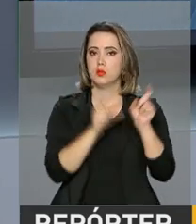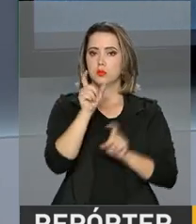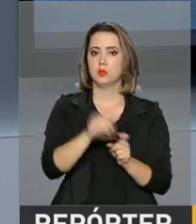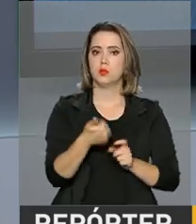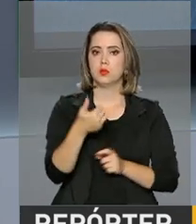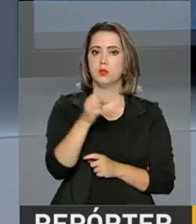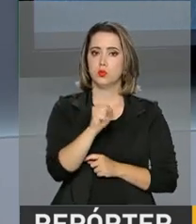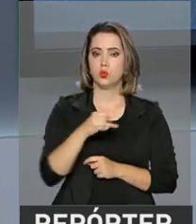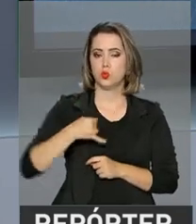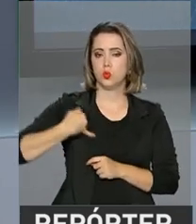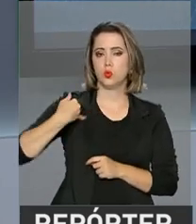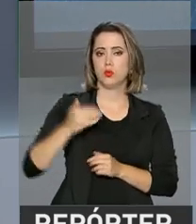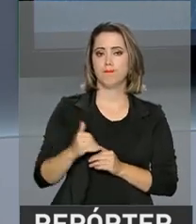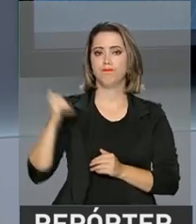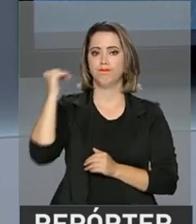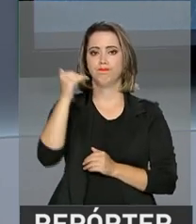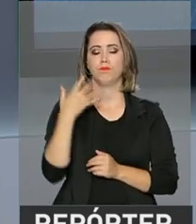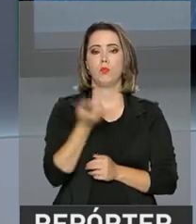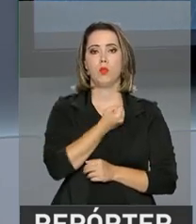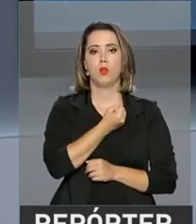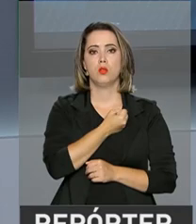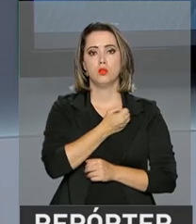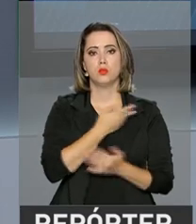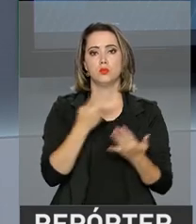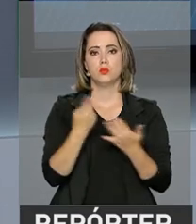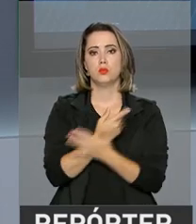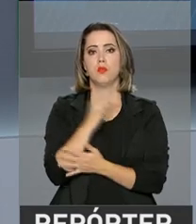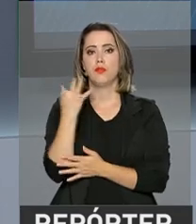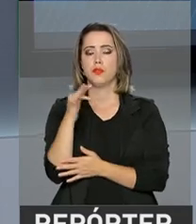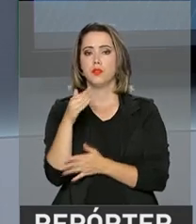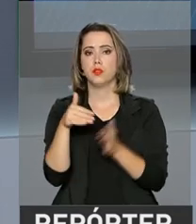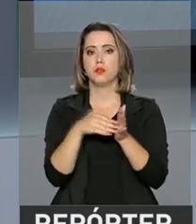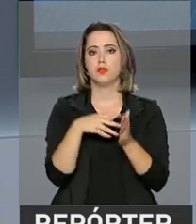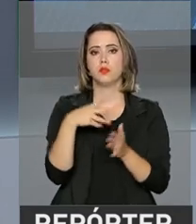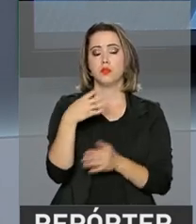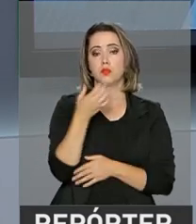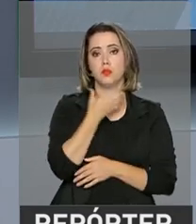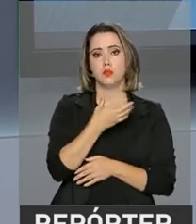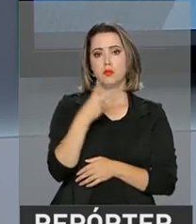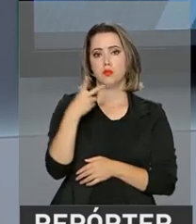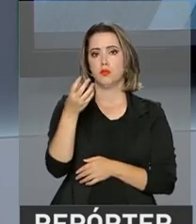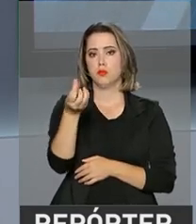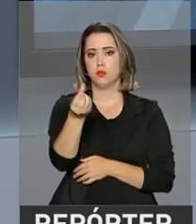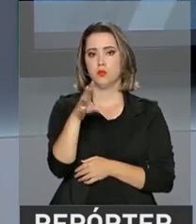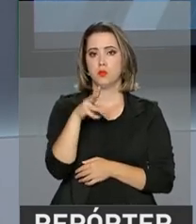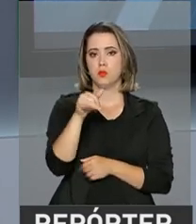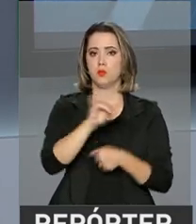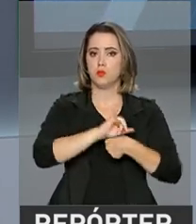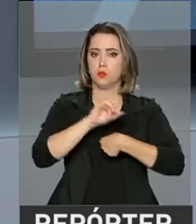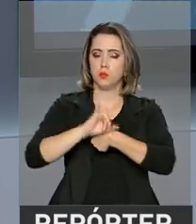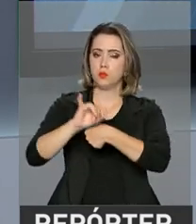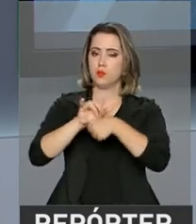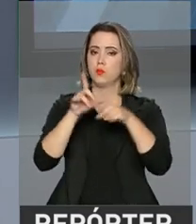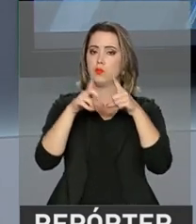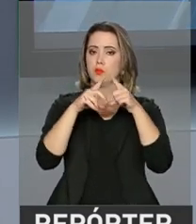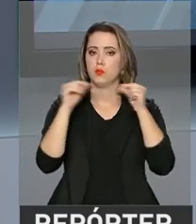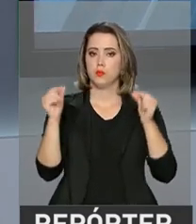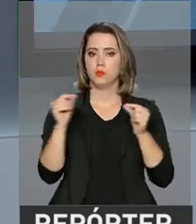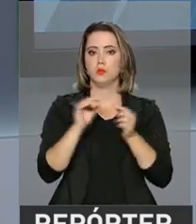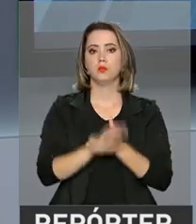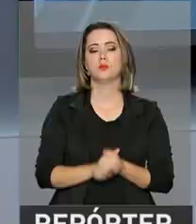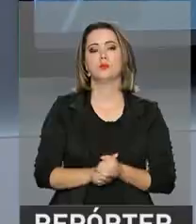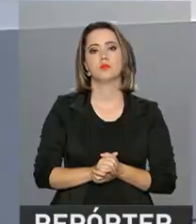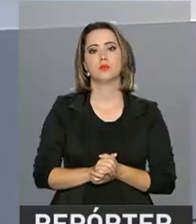de 18 anos. Os dados foram coletados entre fevereiro e dezembro de 2016 em todas as capitais e também no